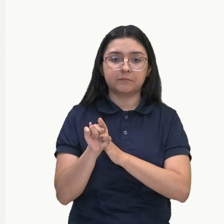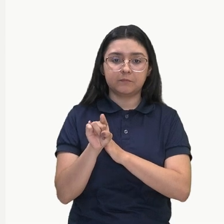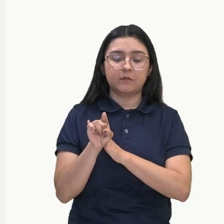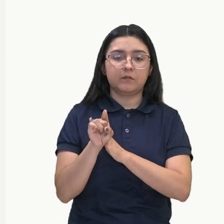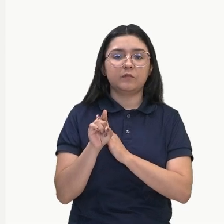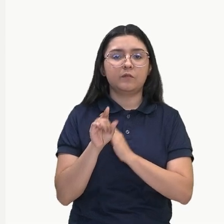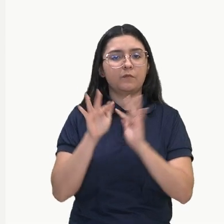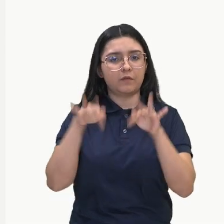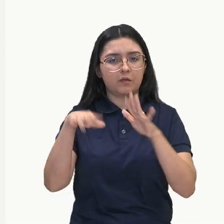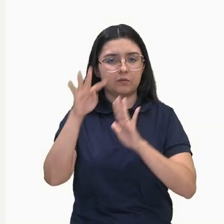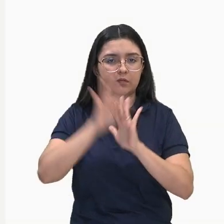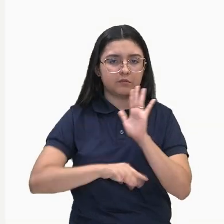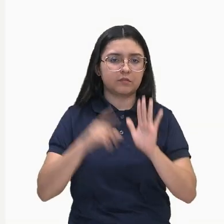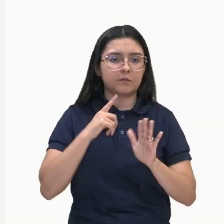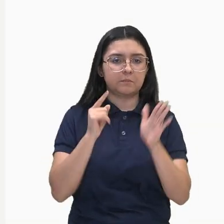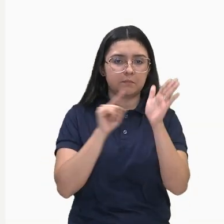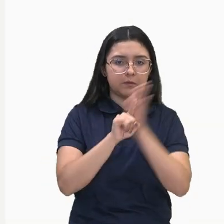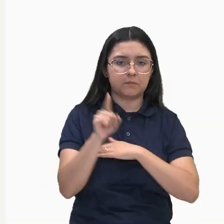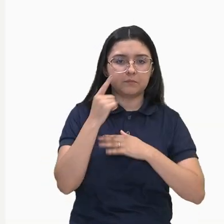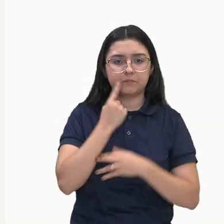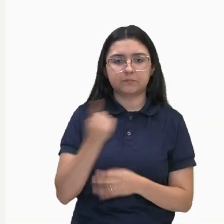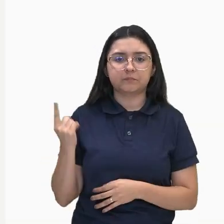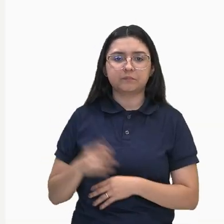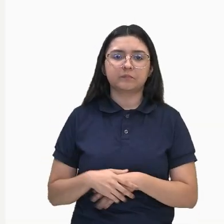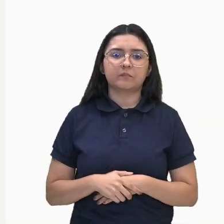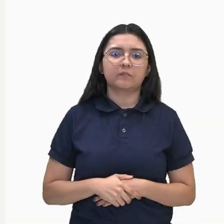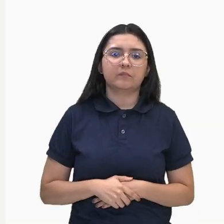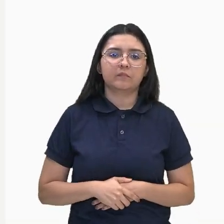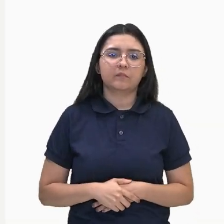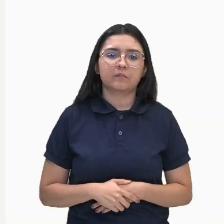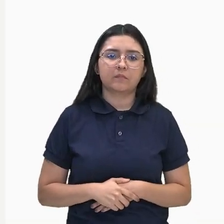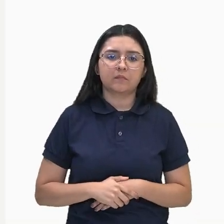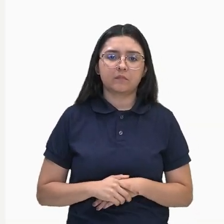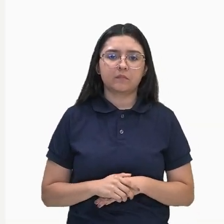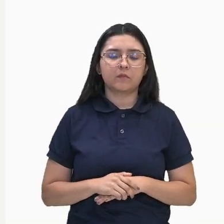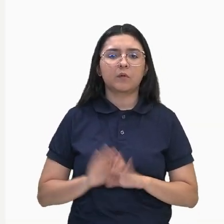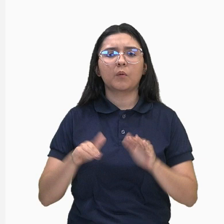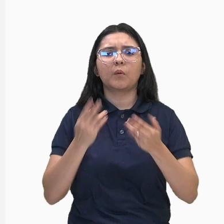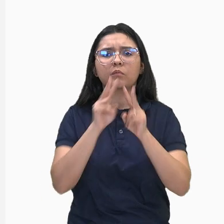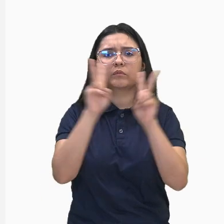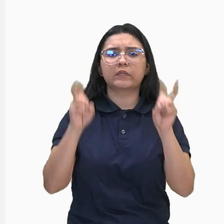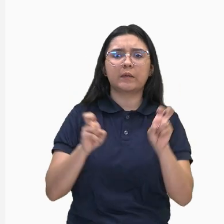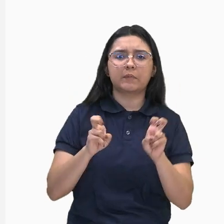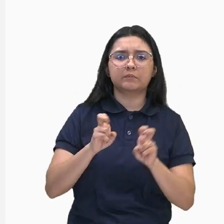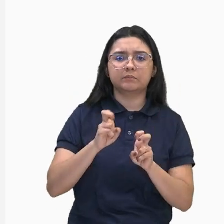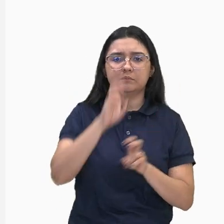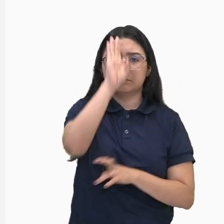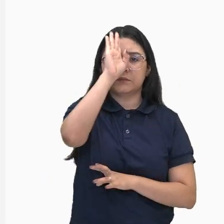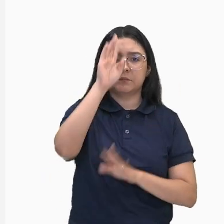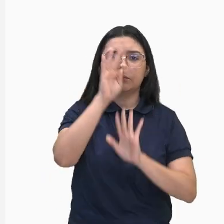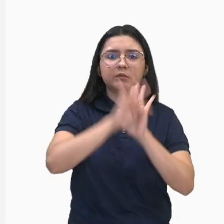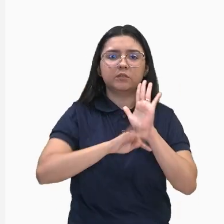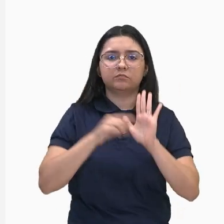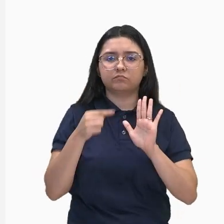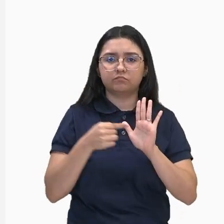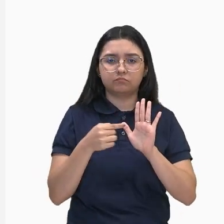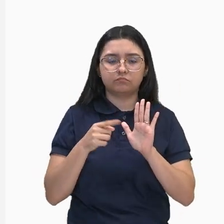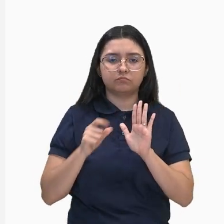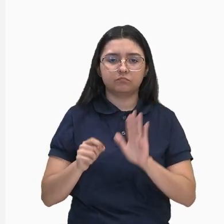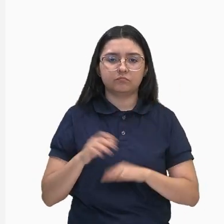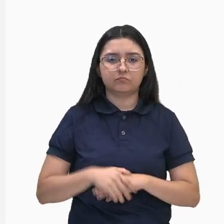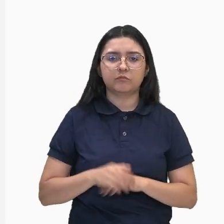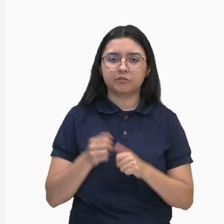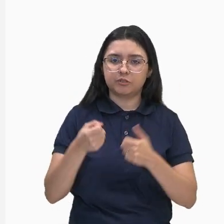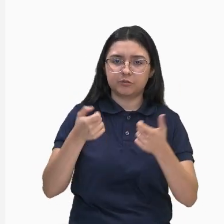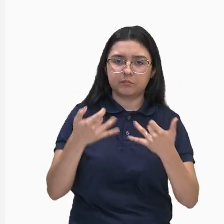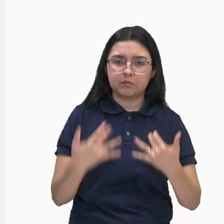finalzinho do nosso texto. As duas são: qual é o assunto do texto? Já comentei para vocês, né? Com a ajuda das